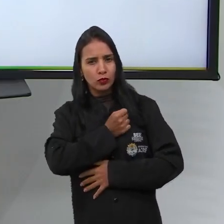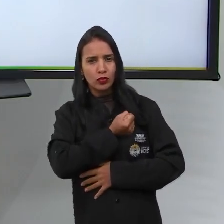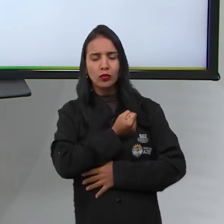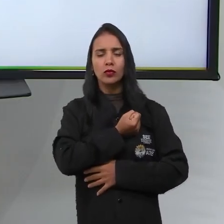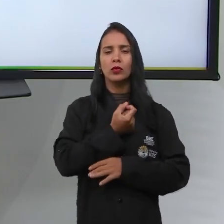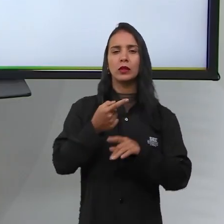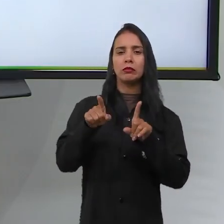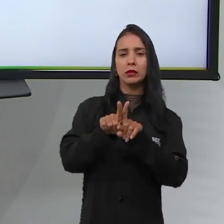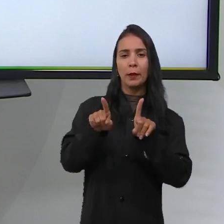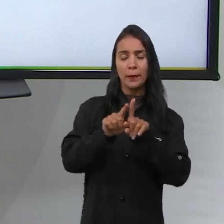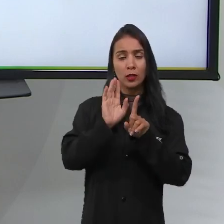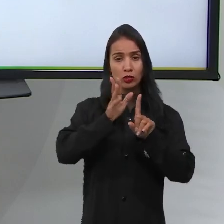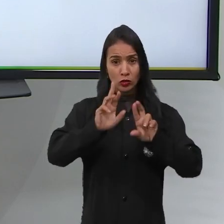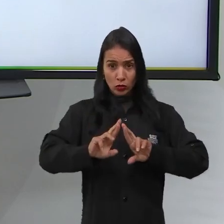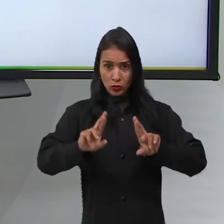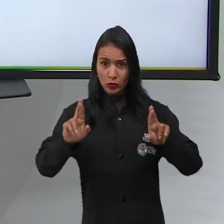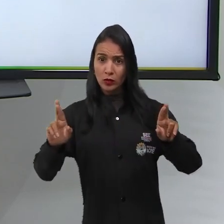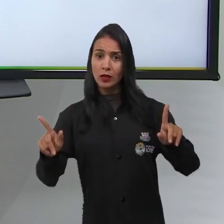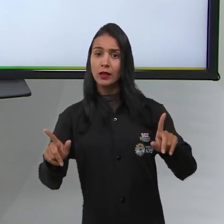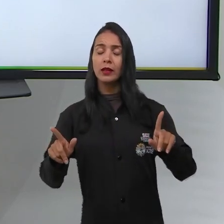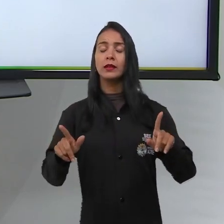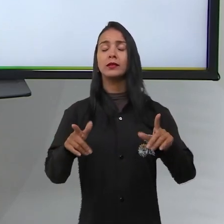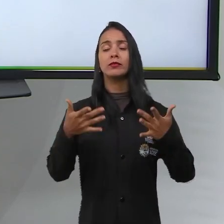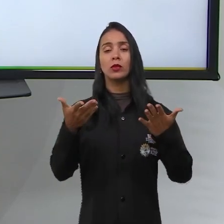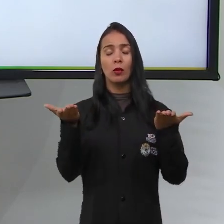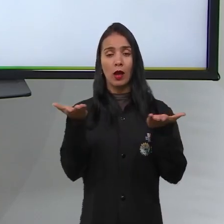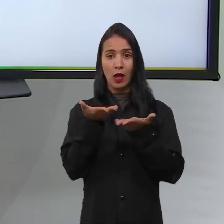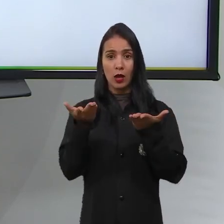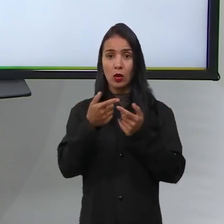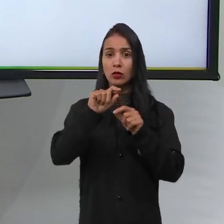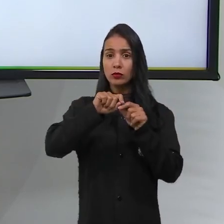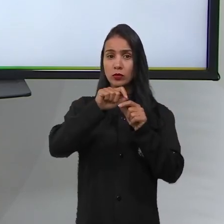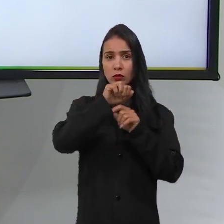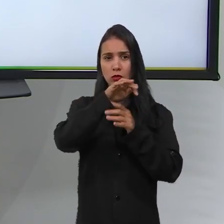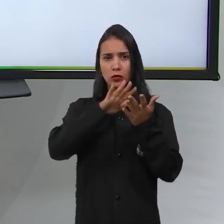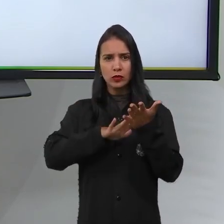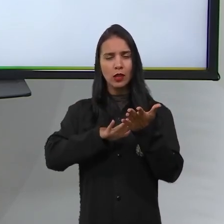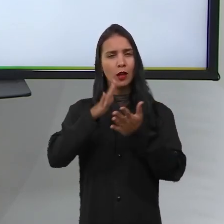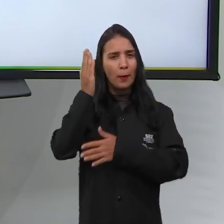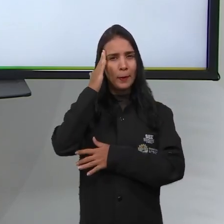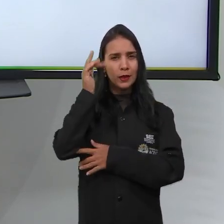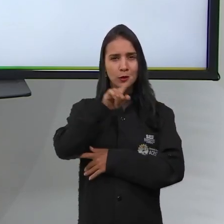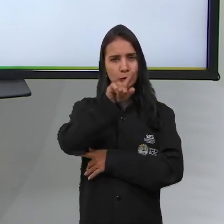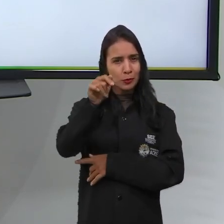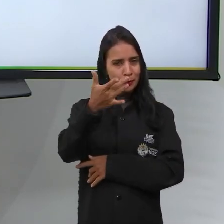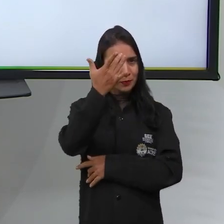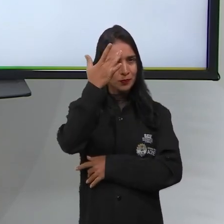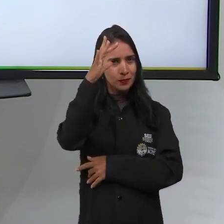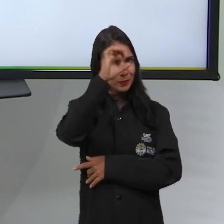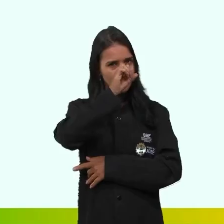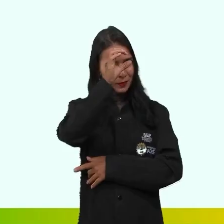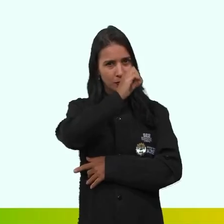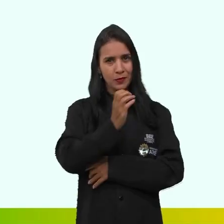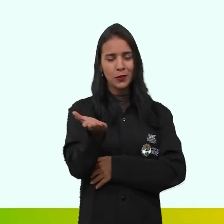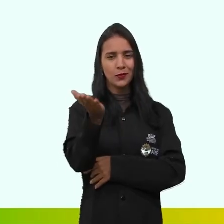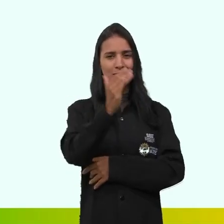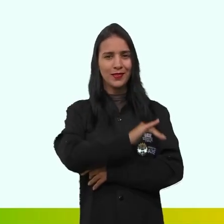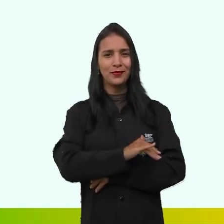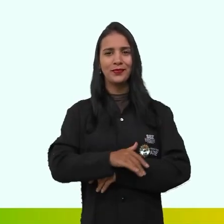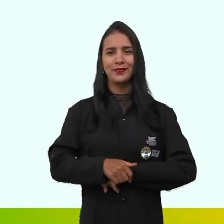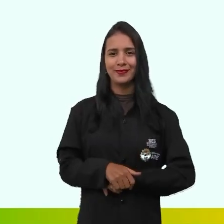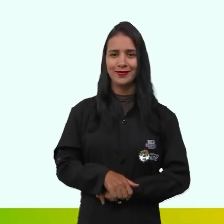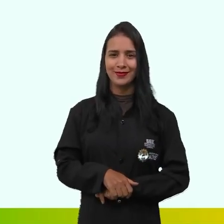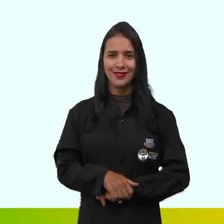uma coisa e outra aqui. Agora nós vamos para uma atividade para ver se de fato você aprendeu. Vamos lá? Acompanhe